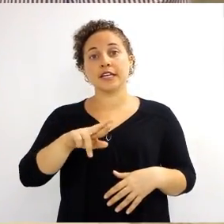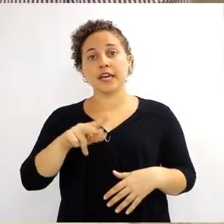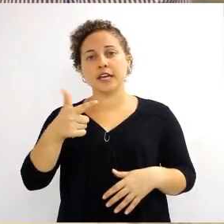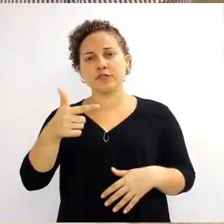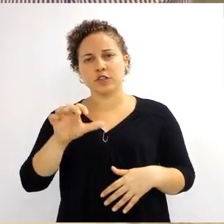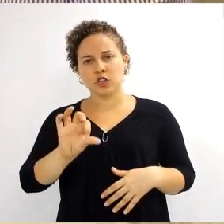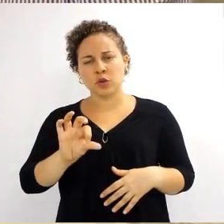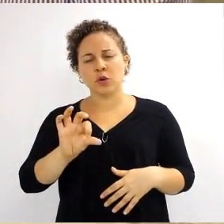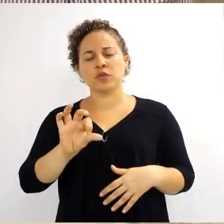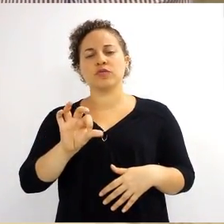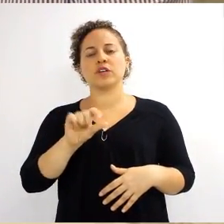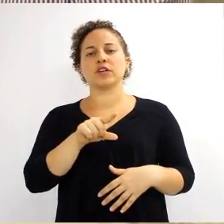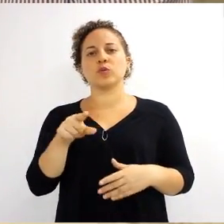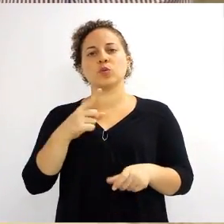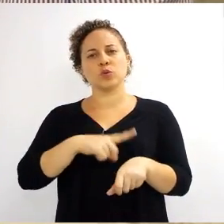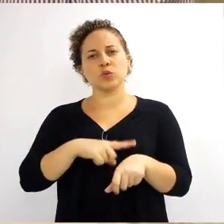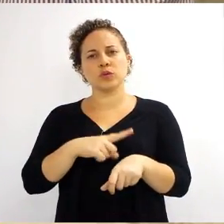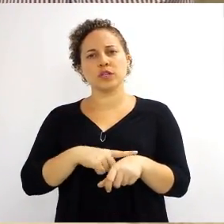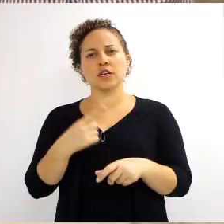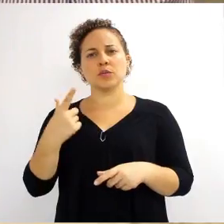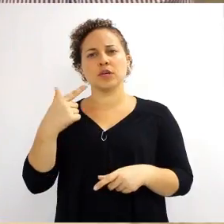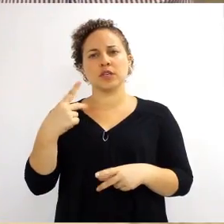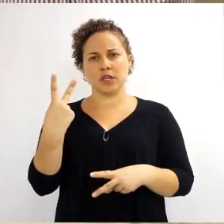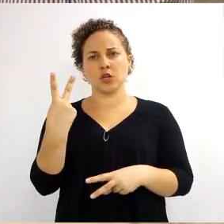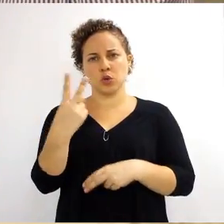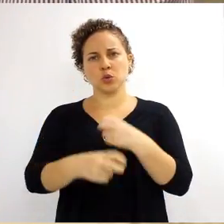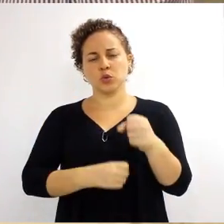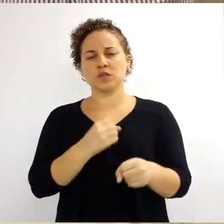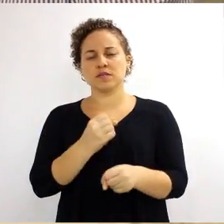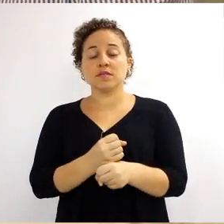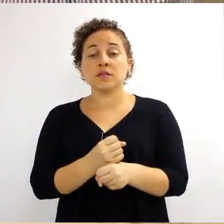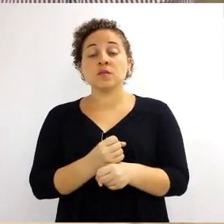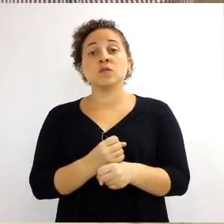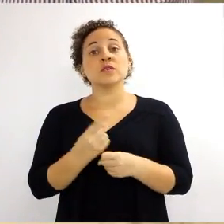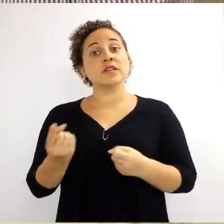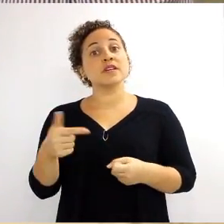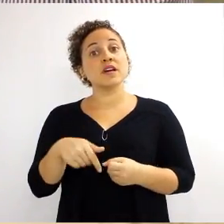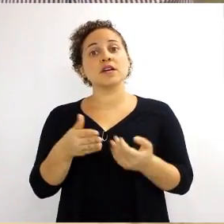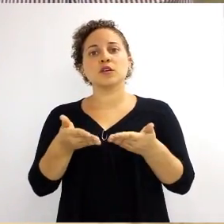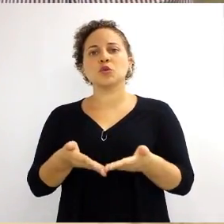do tempo de duração, que é de 2 anos, não é? E aqui no